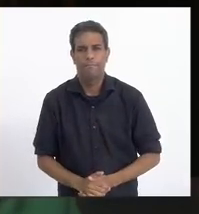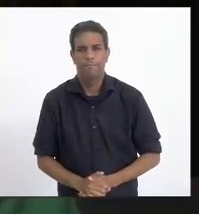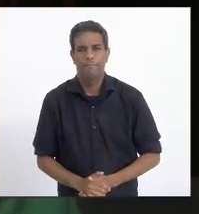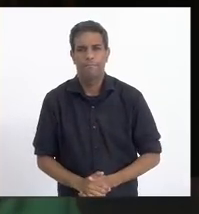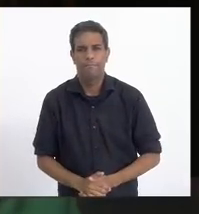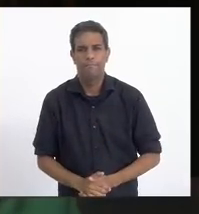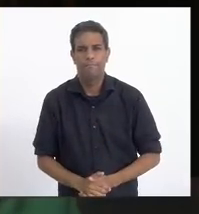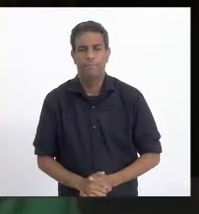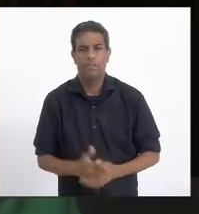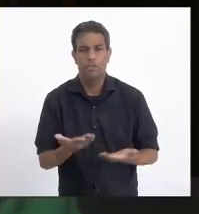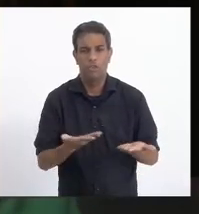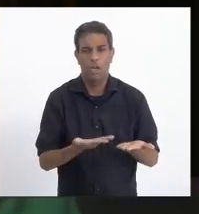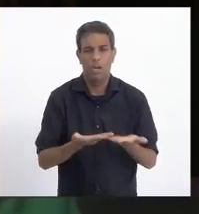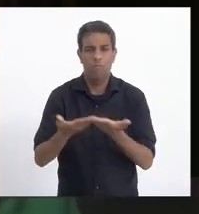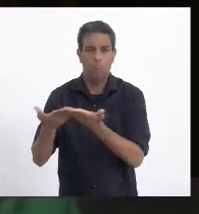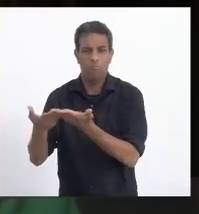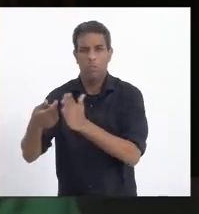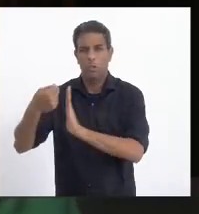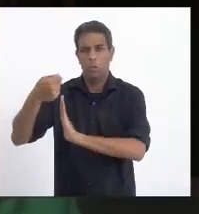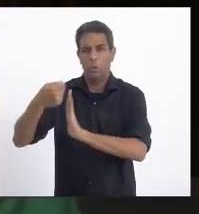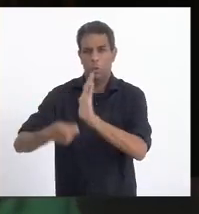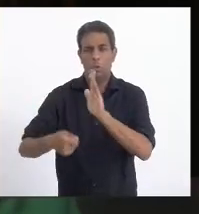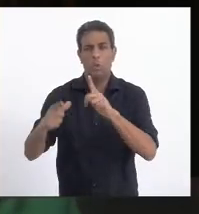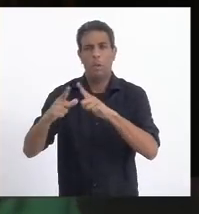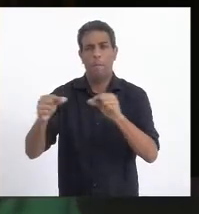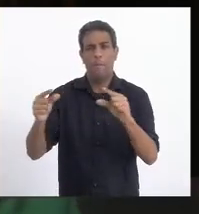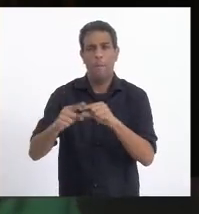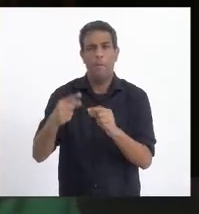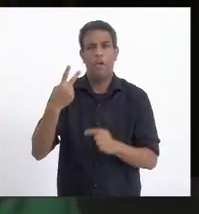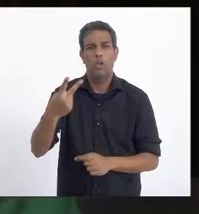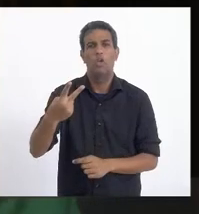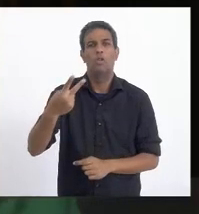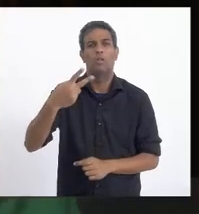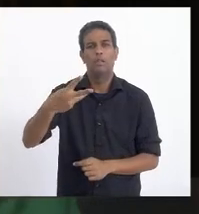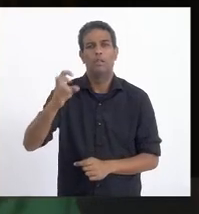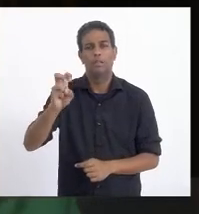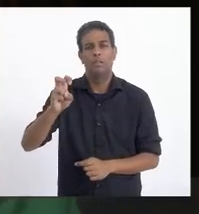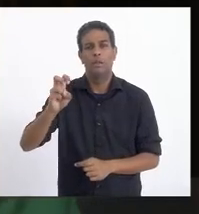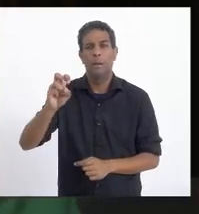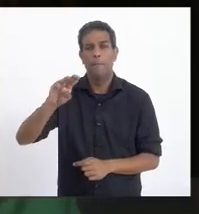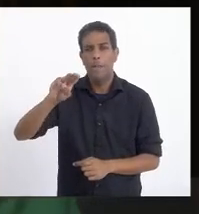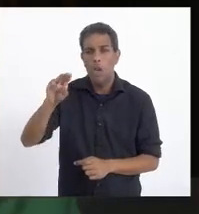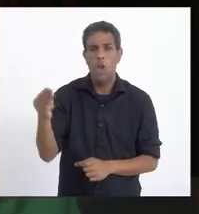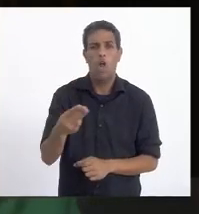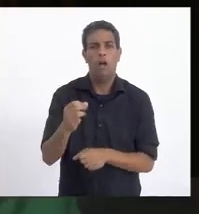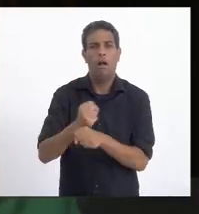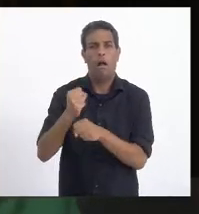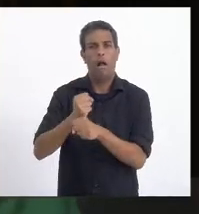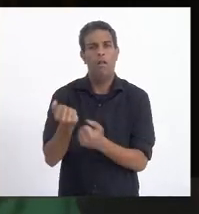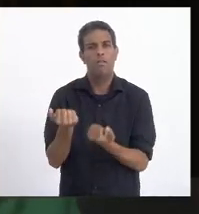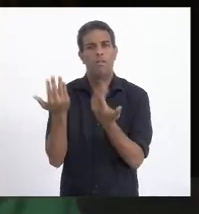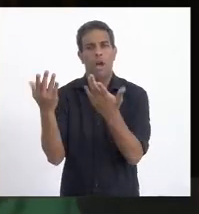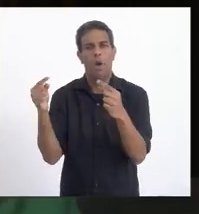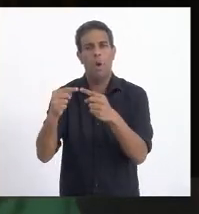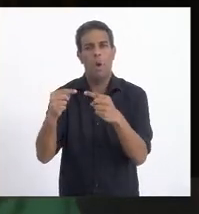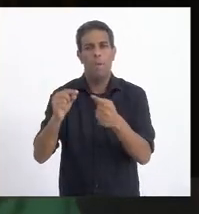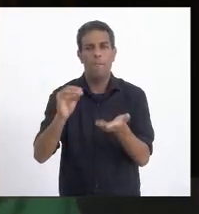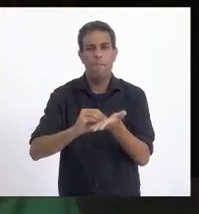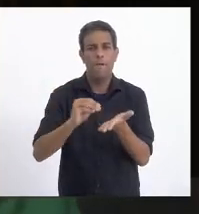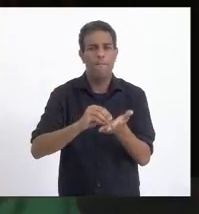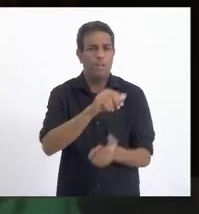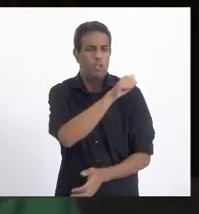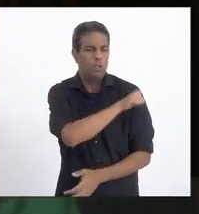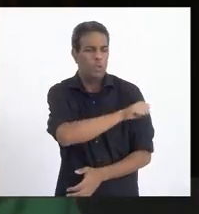e mandamos para Brasília 233 bilhões anuais em Volta para